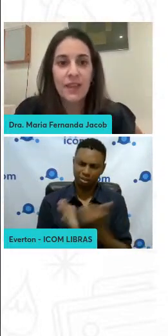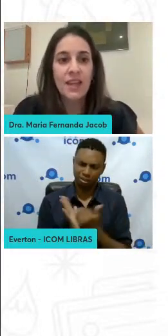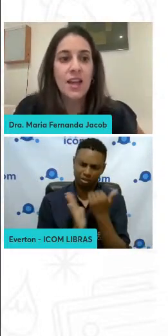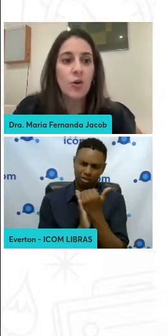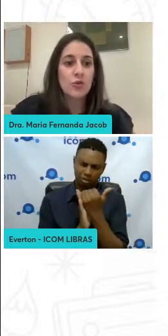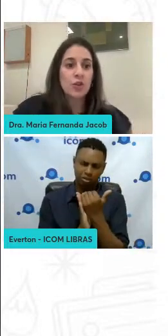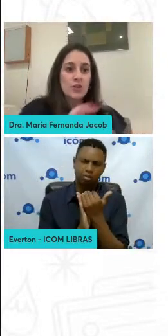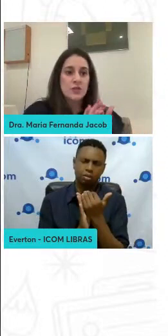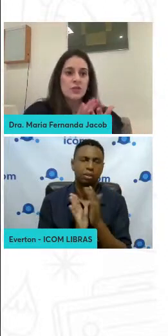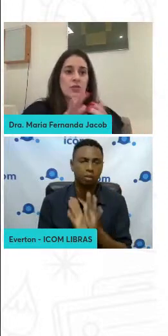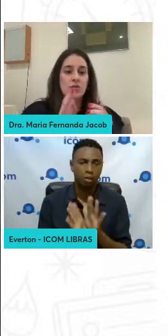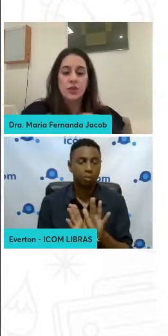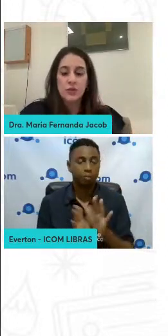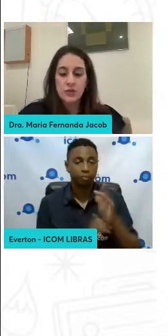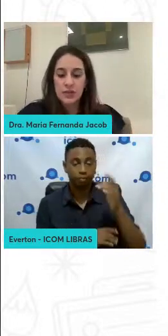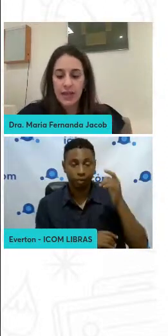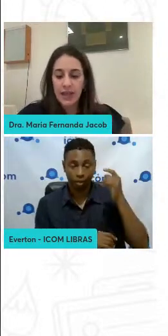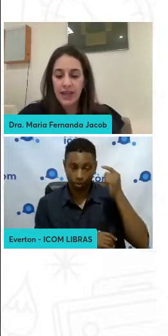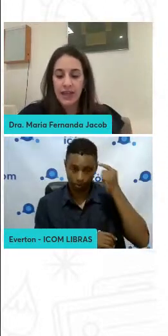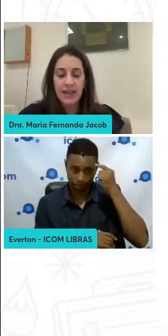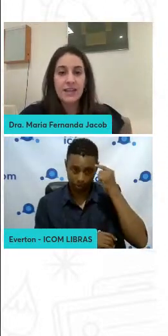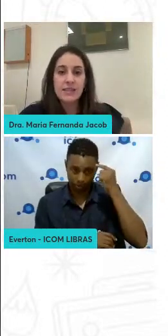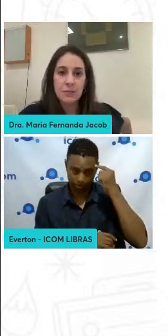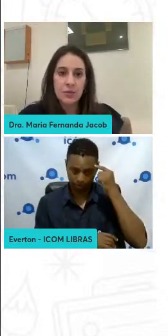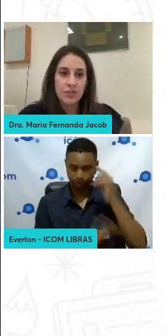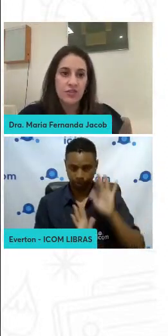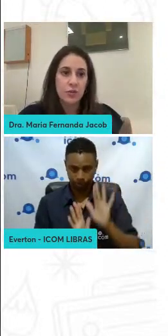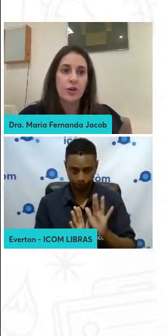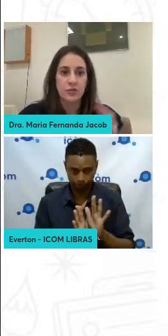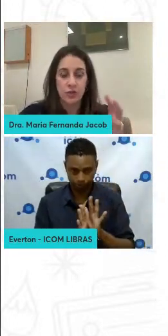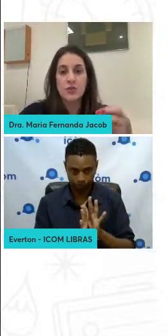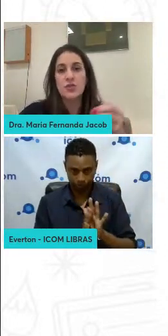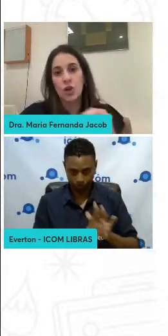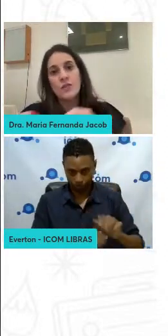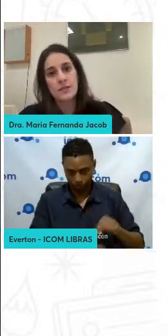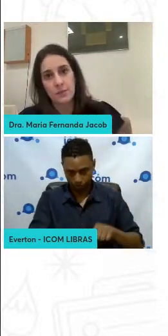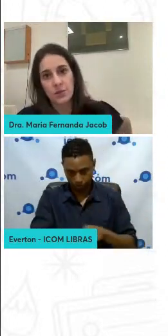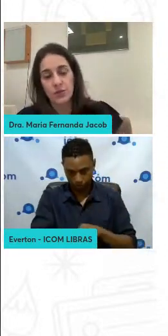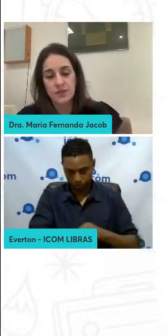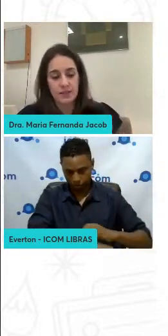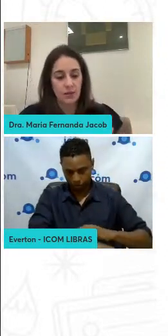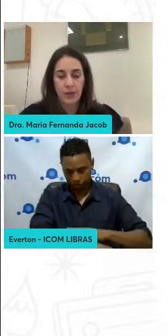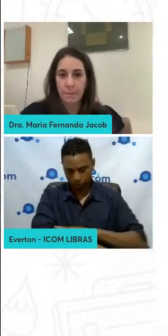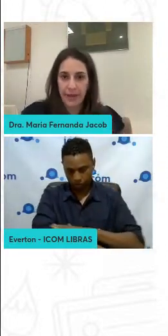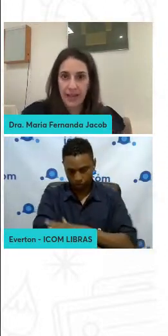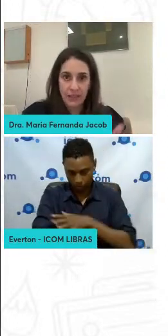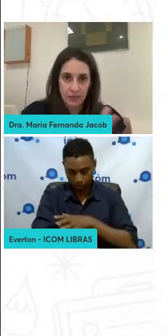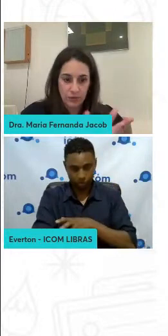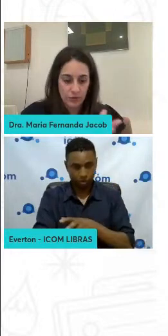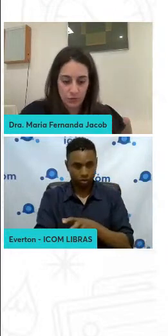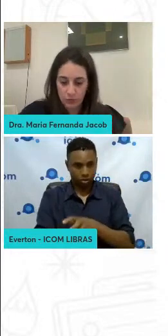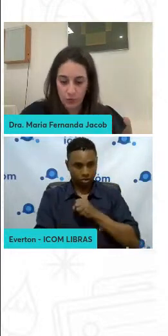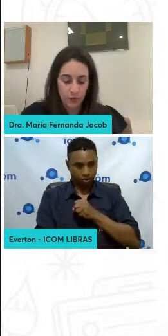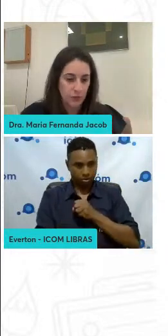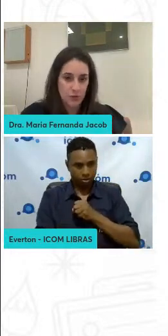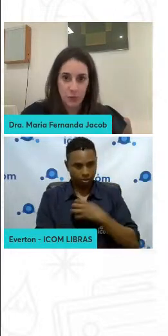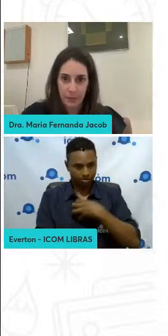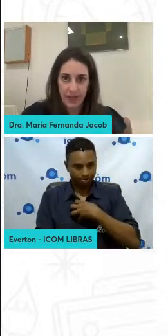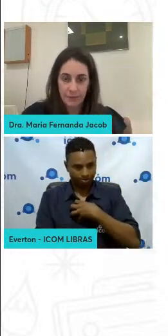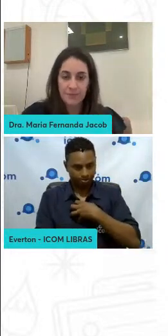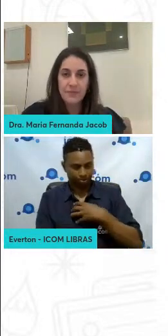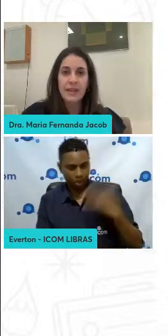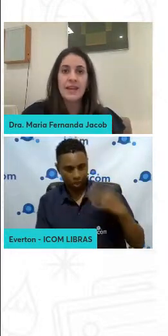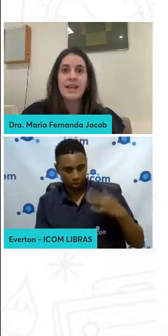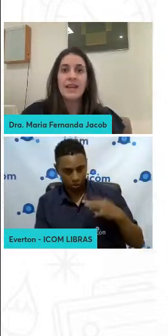seguinte, os nossos receptores de dor, os nossos nociceptores que estão na pele, no nosso corpo, no